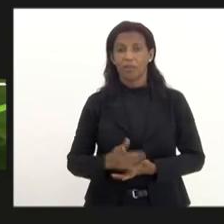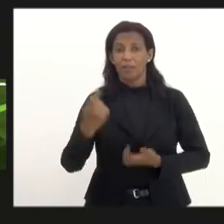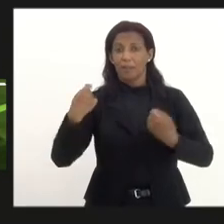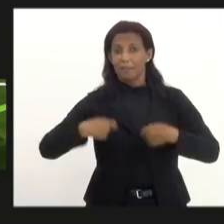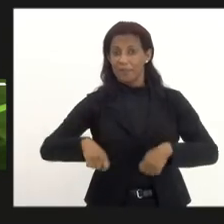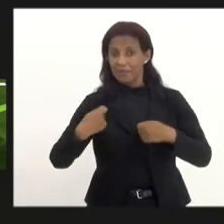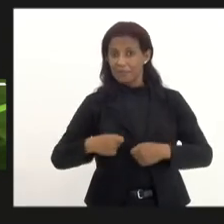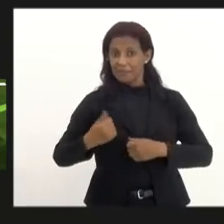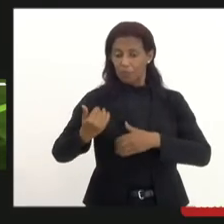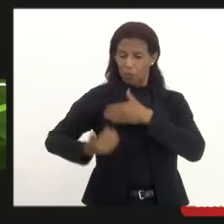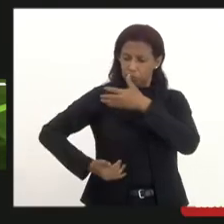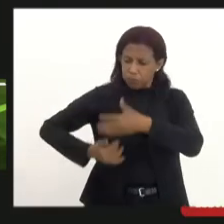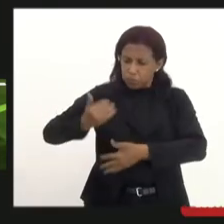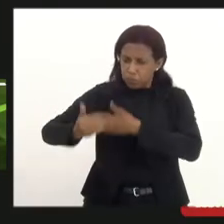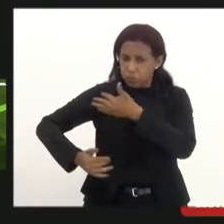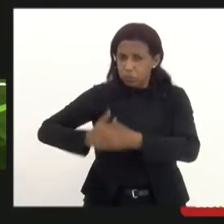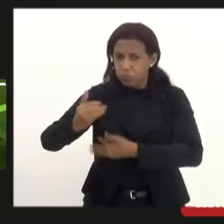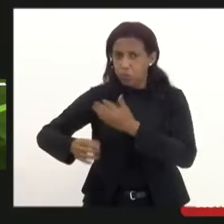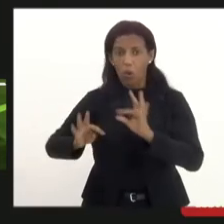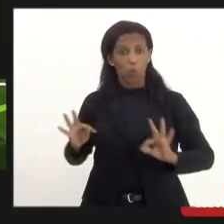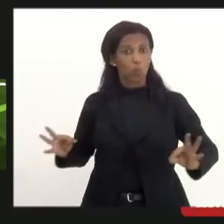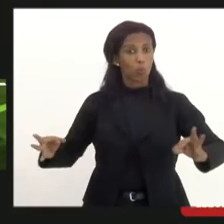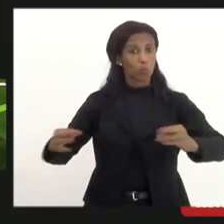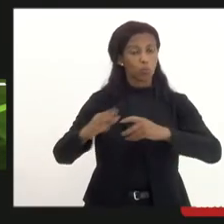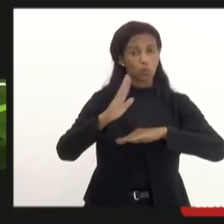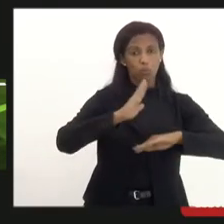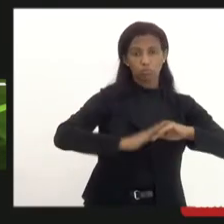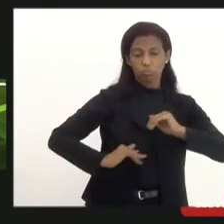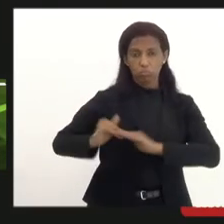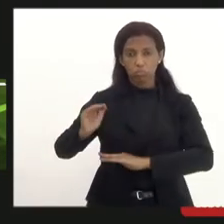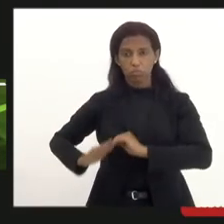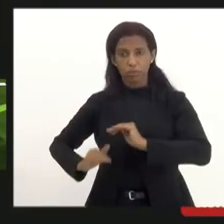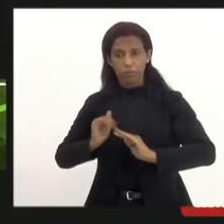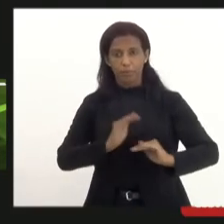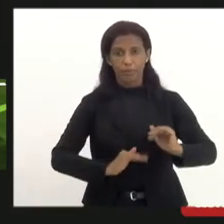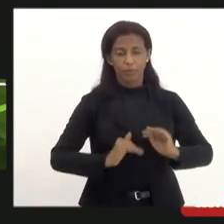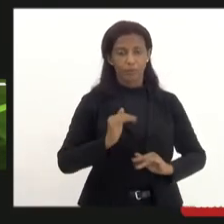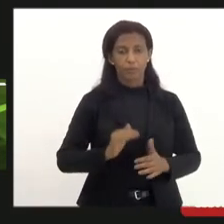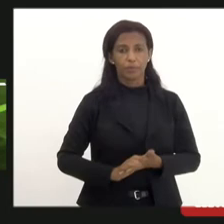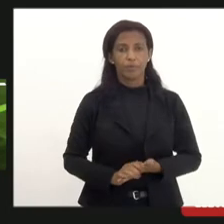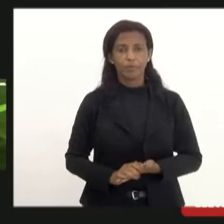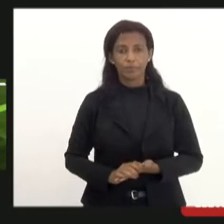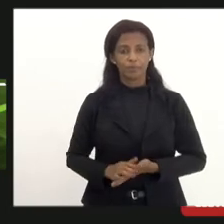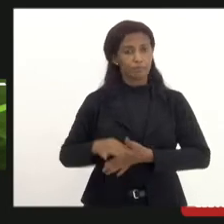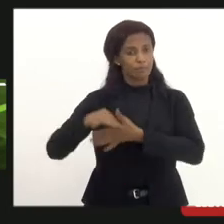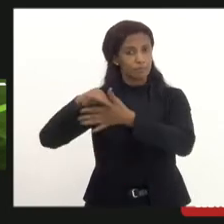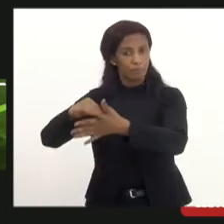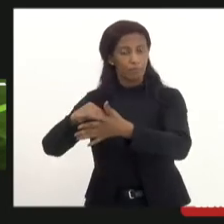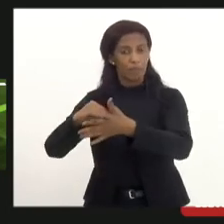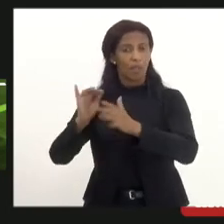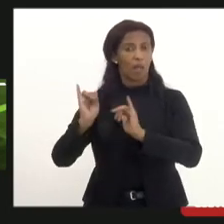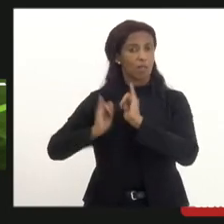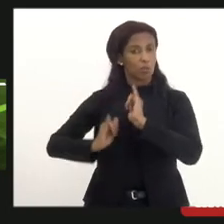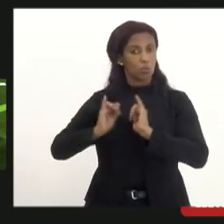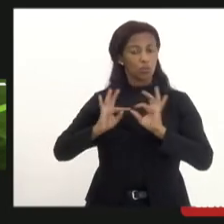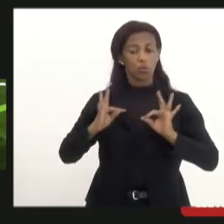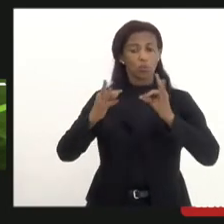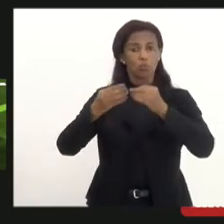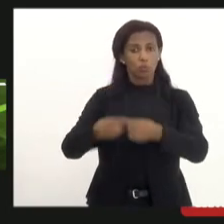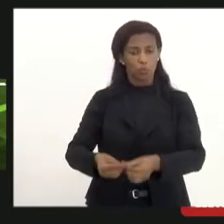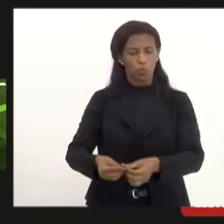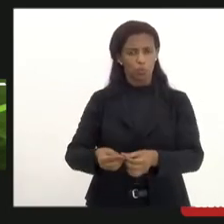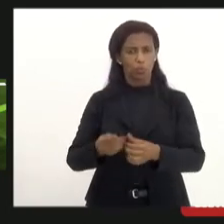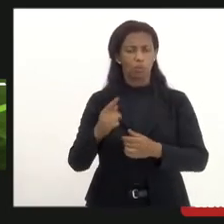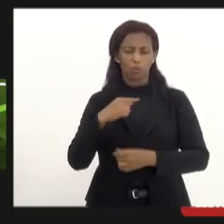que engajar com todos os atores que representam a indústria como um todo para que